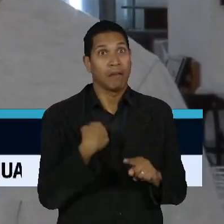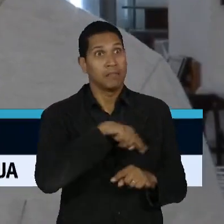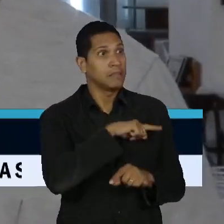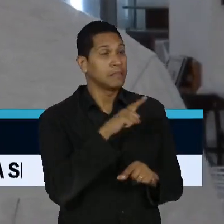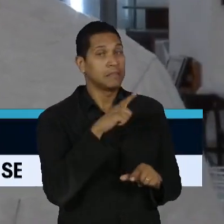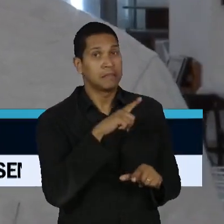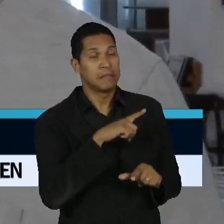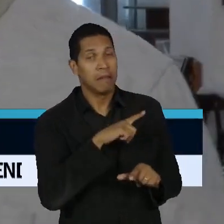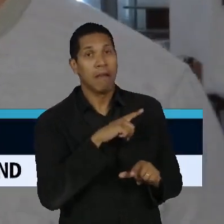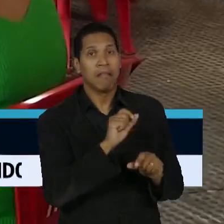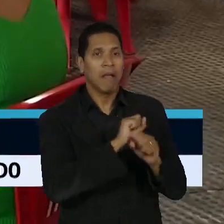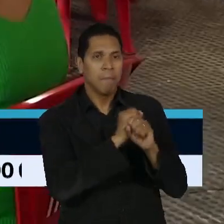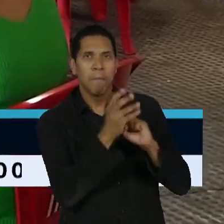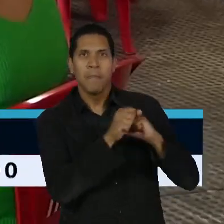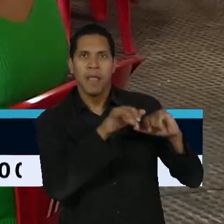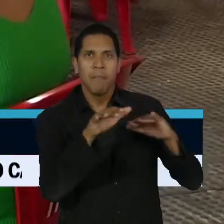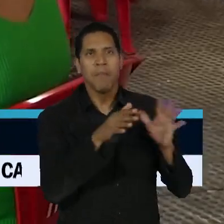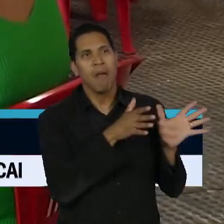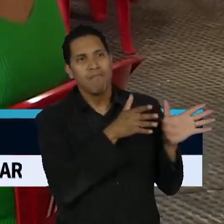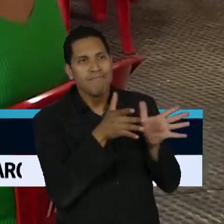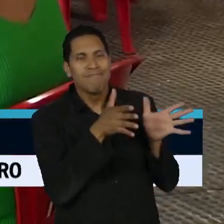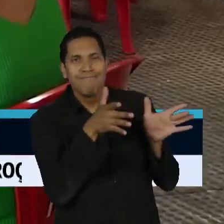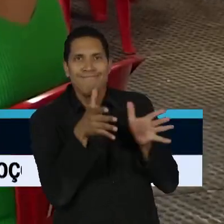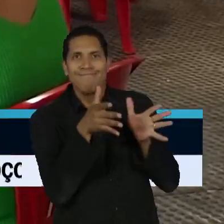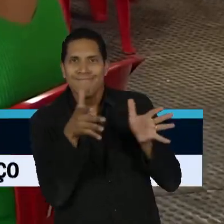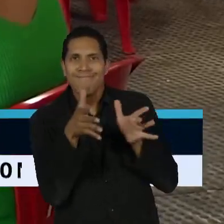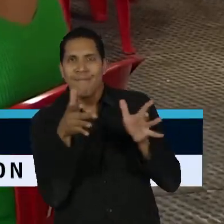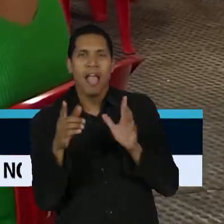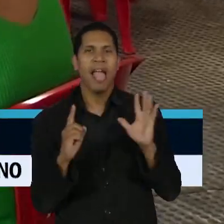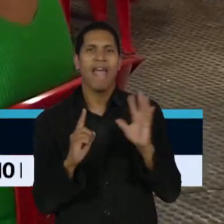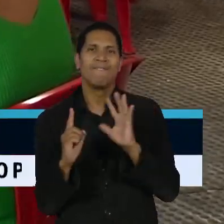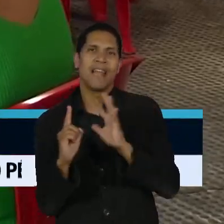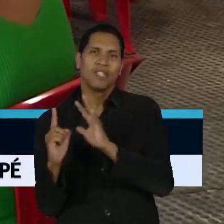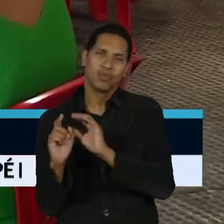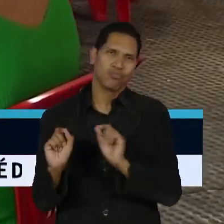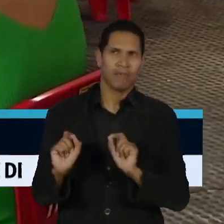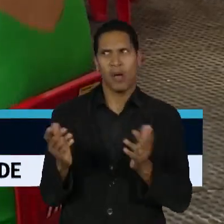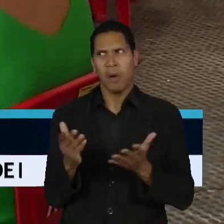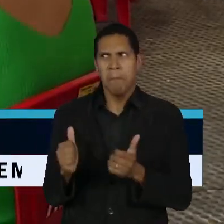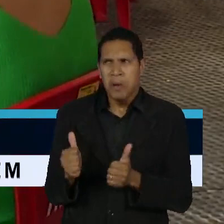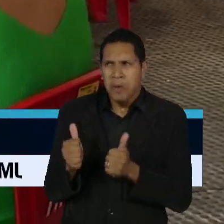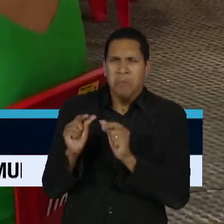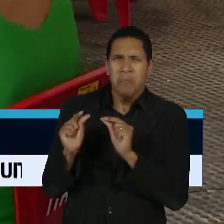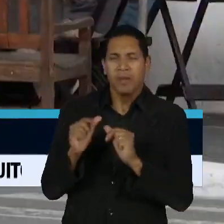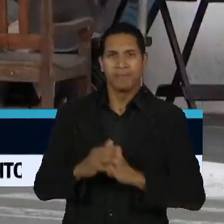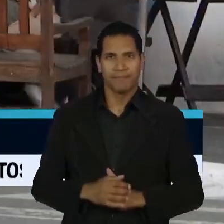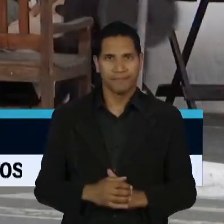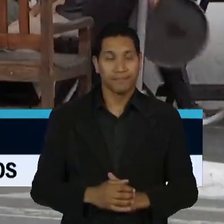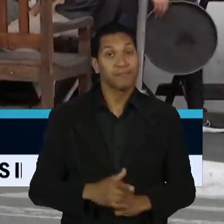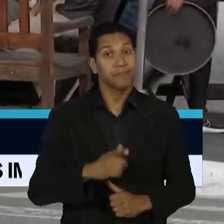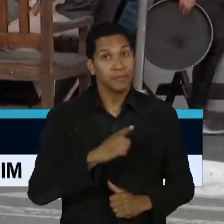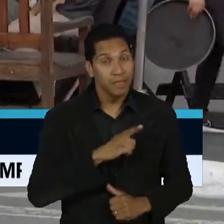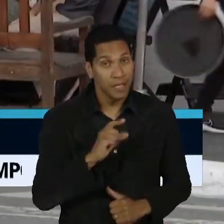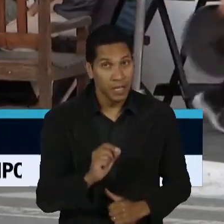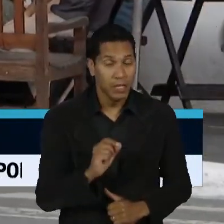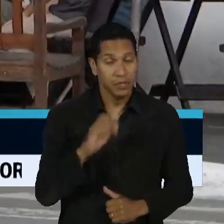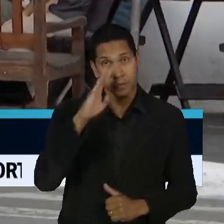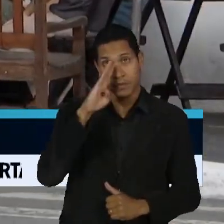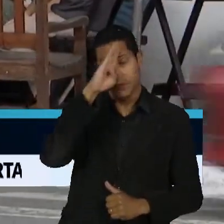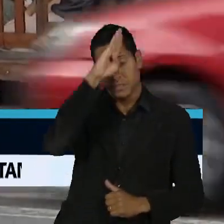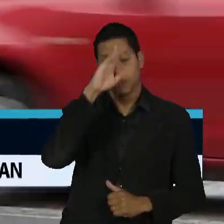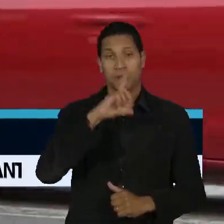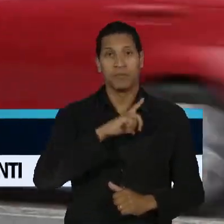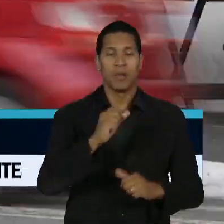o horário de verão ajudaria bastante né o horário de verão foi extinto em 2019 durante o governo Jair bolsonaro em novembro do ano passado